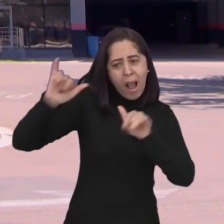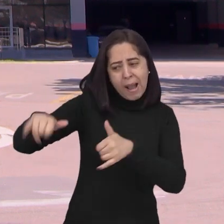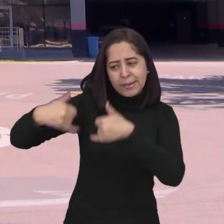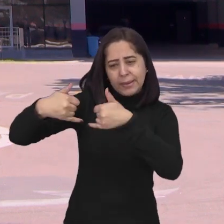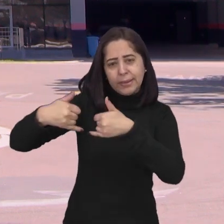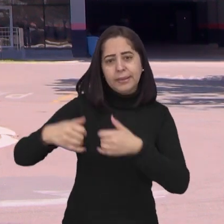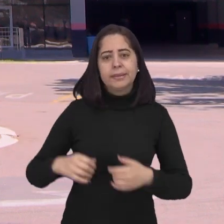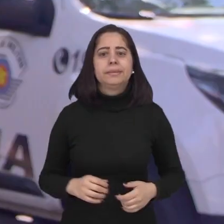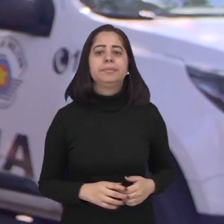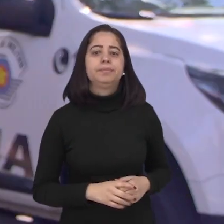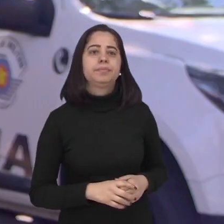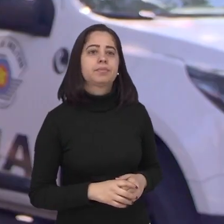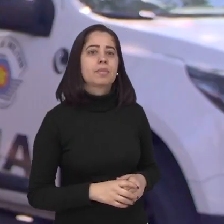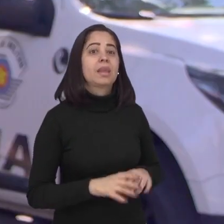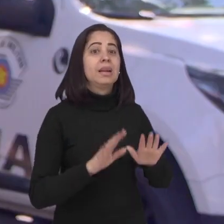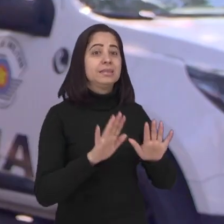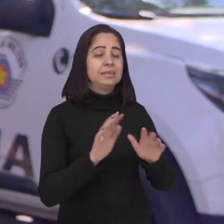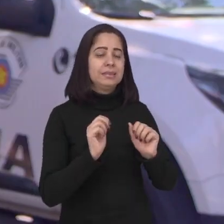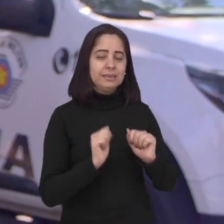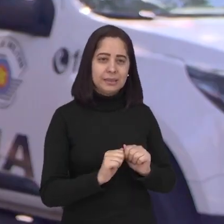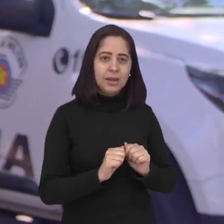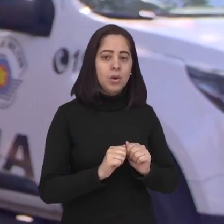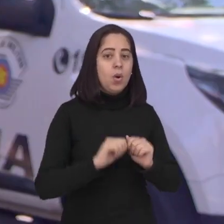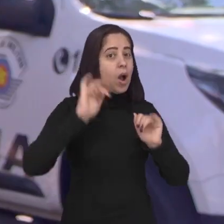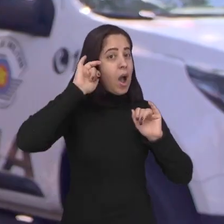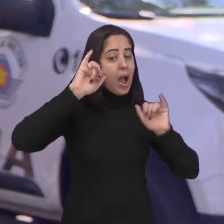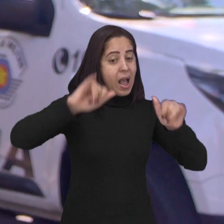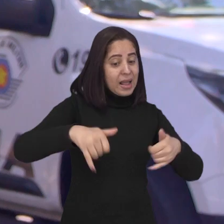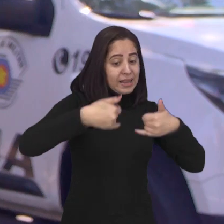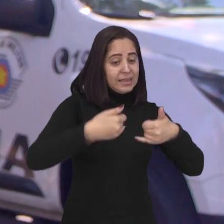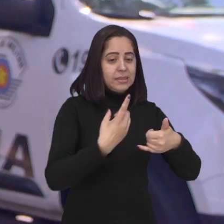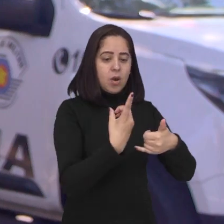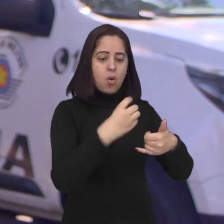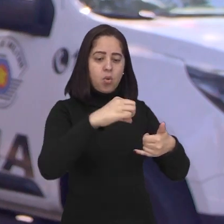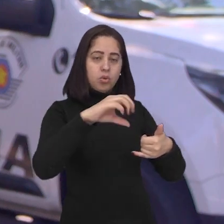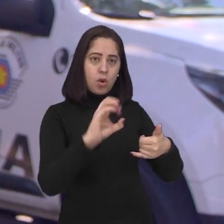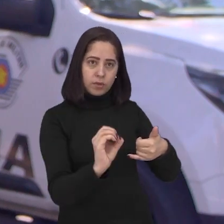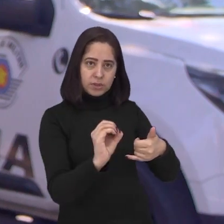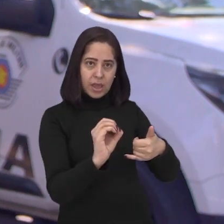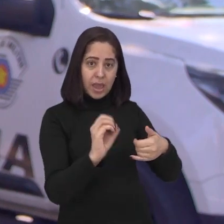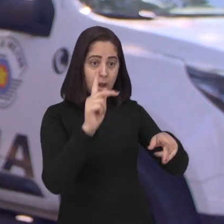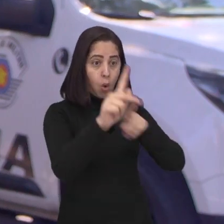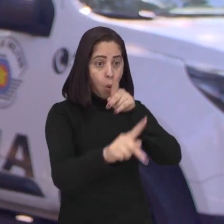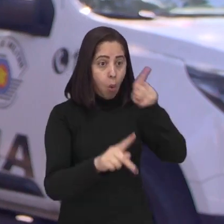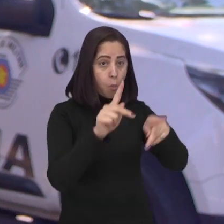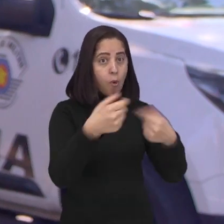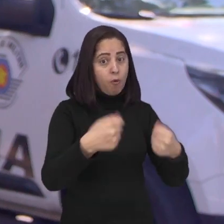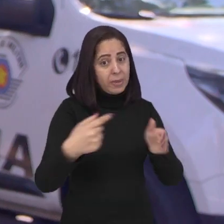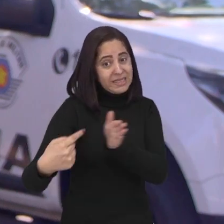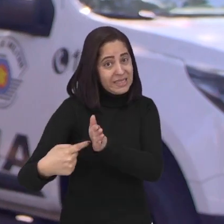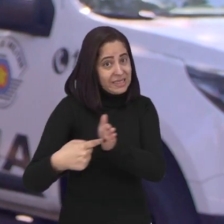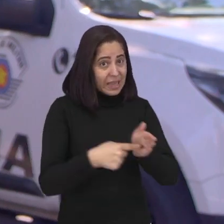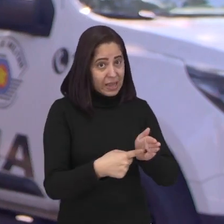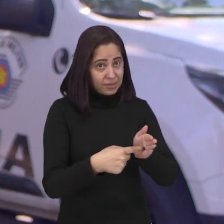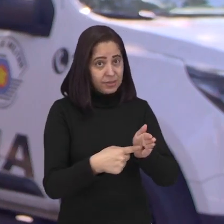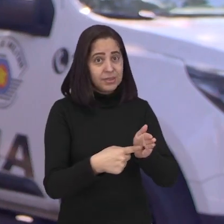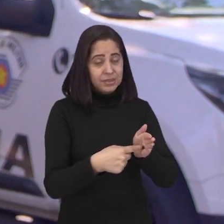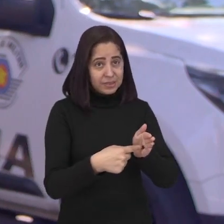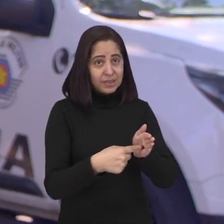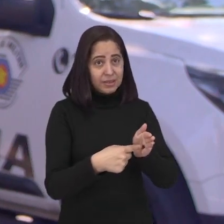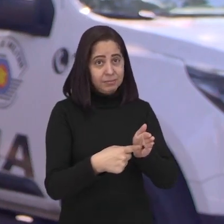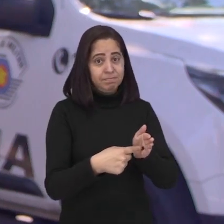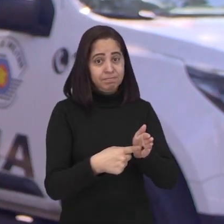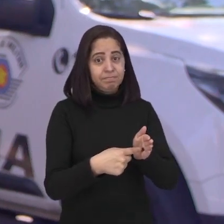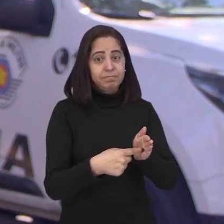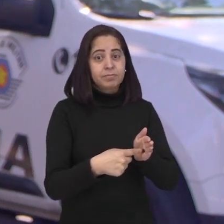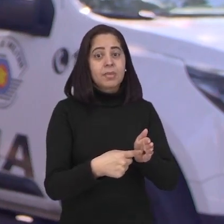Vale do Paraíba. Além da ligação e das demandas que chegam através do 90, a população ela tem que ligar, tem que trazer ao nosso conhecimento